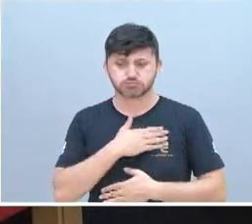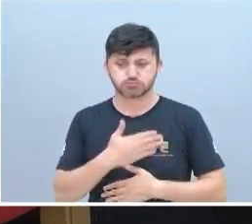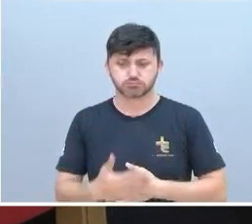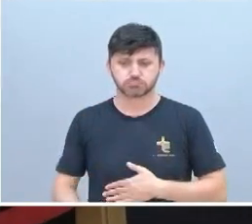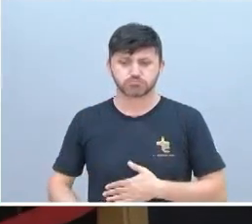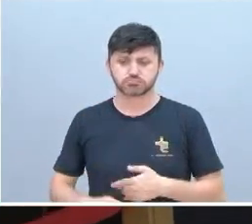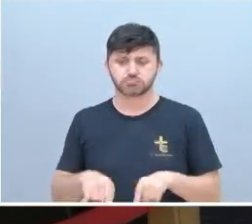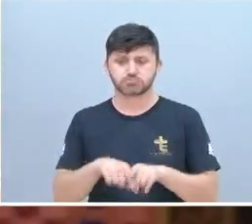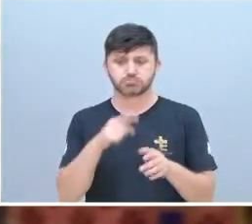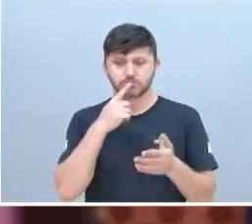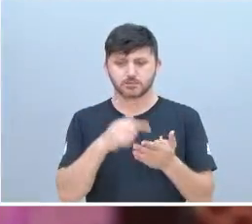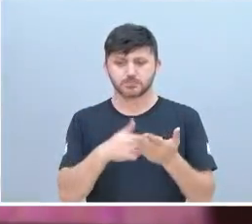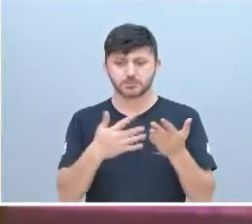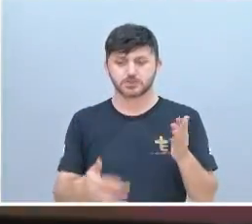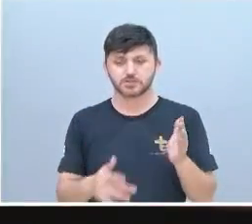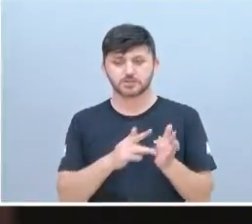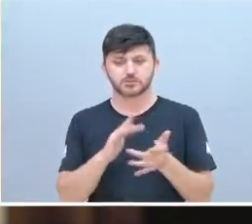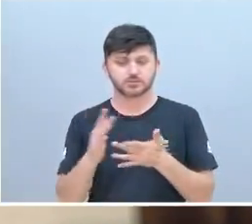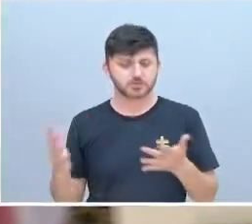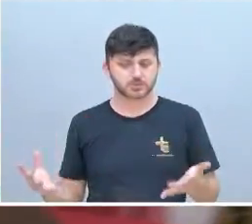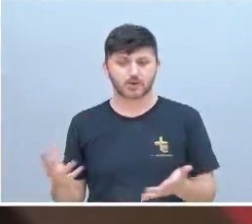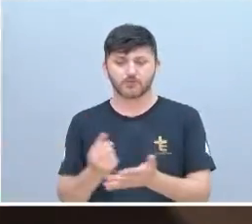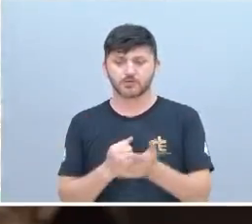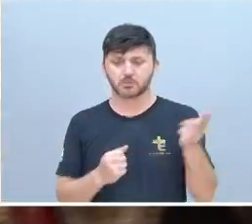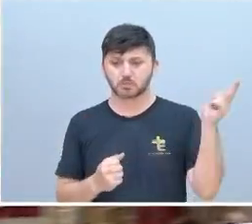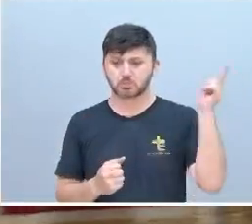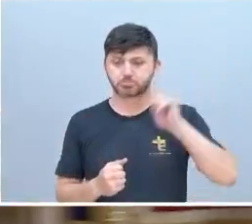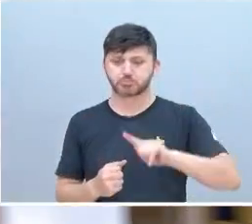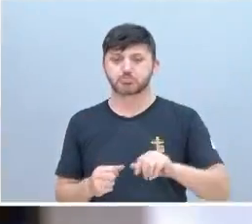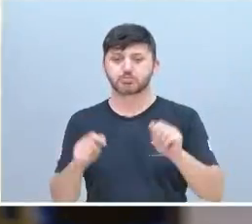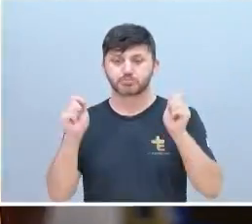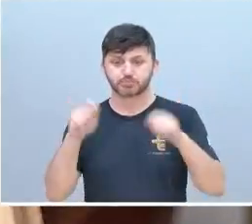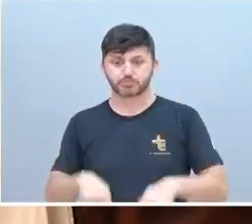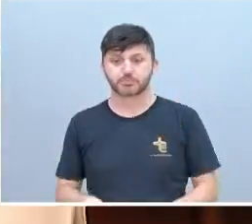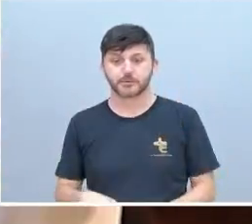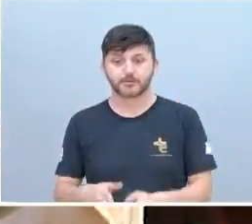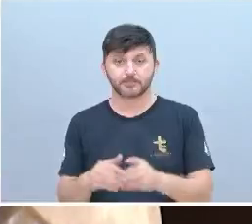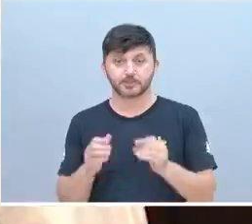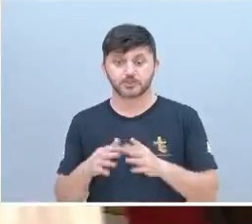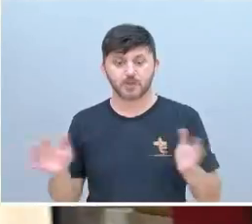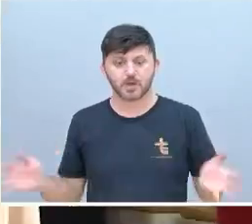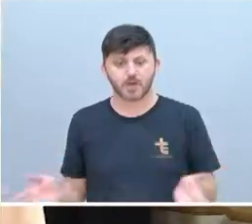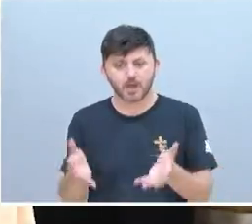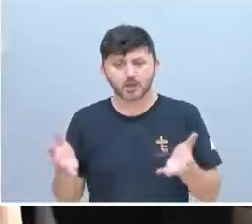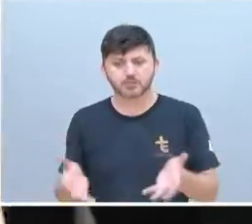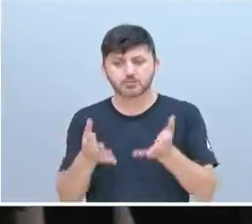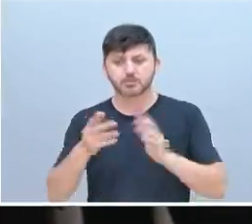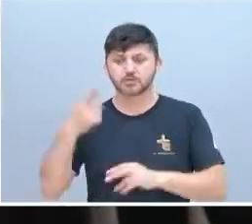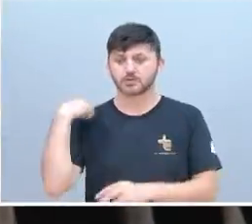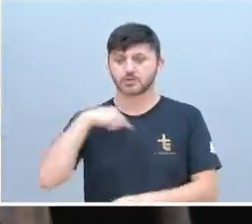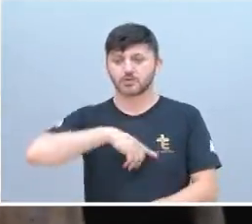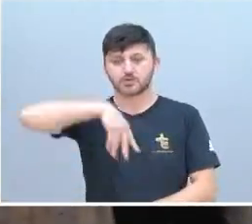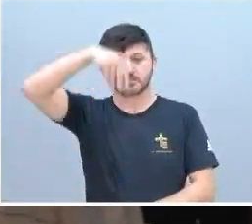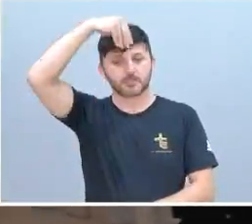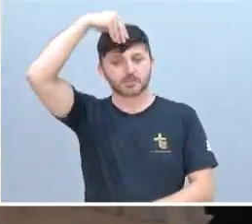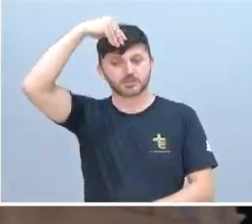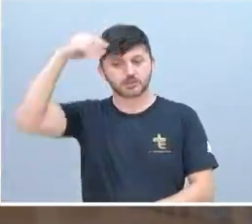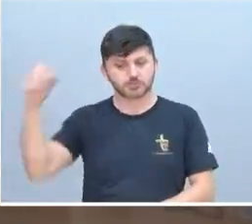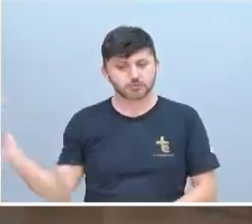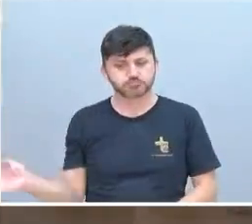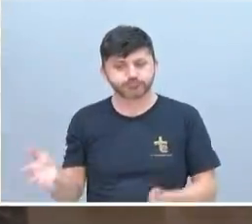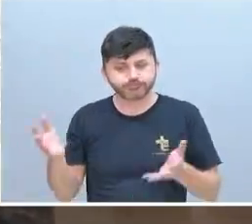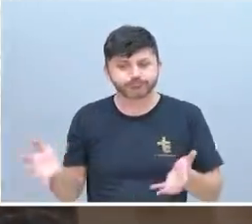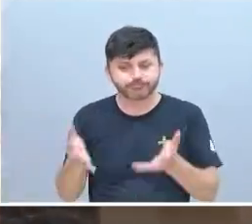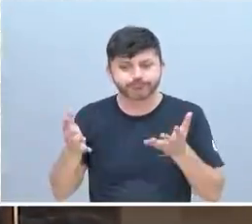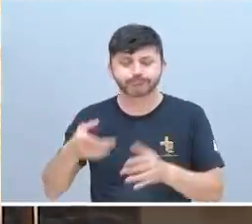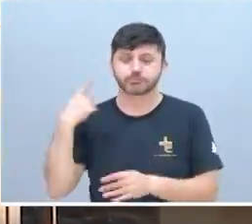redentor, principalmente hoje, pedindo esse reavivar, reacender de